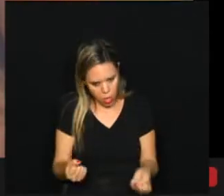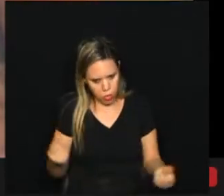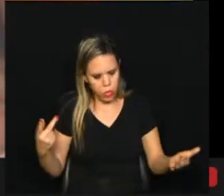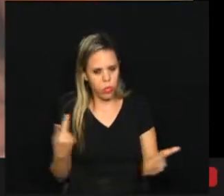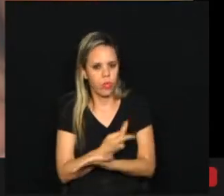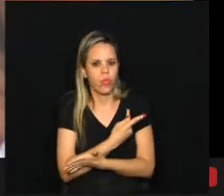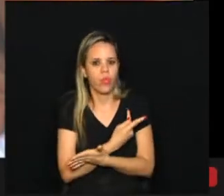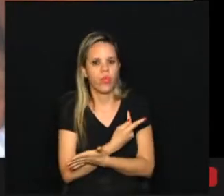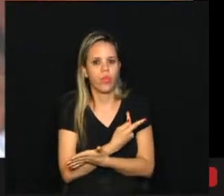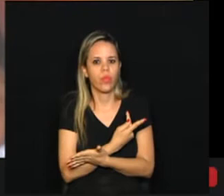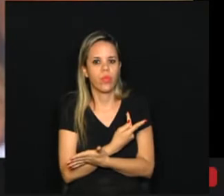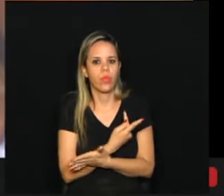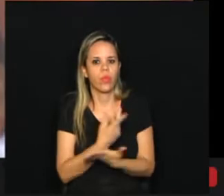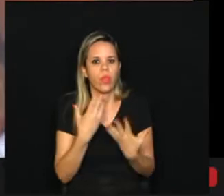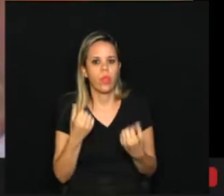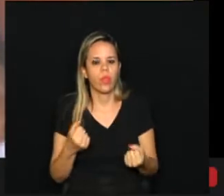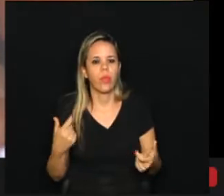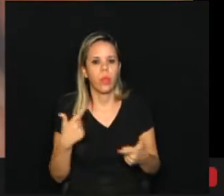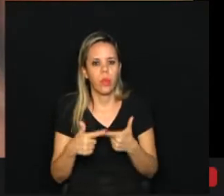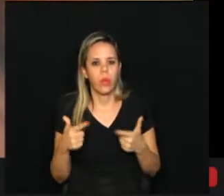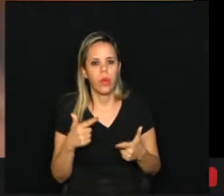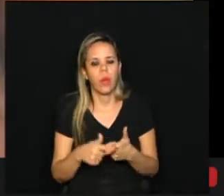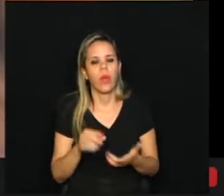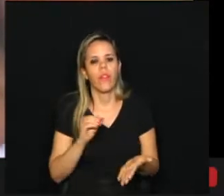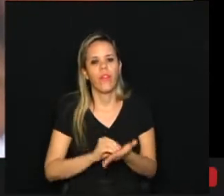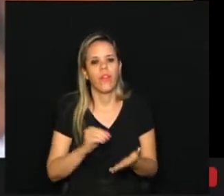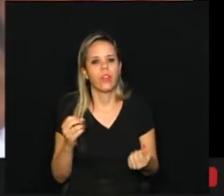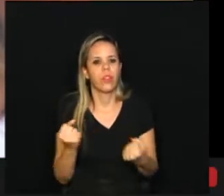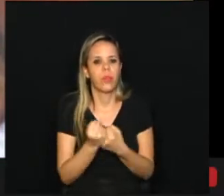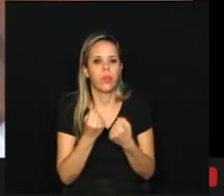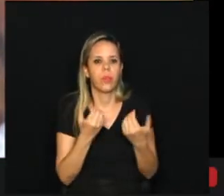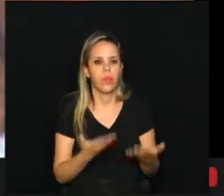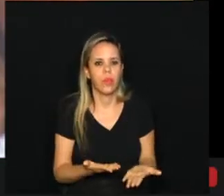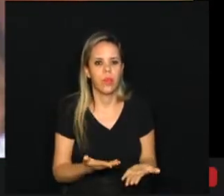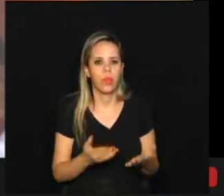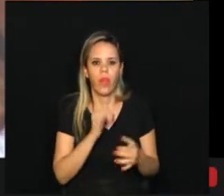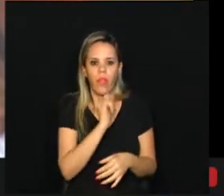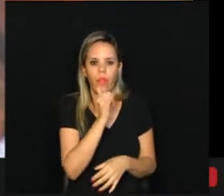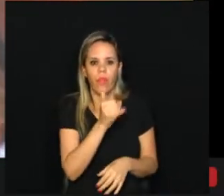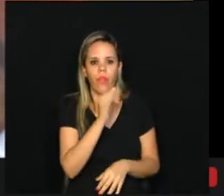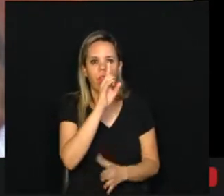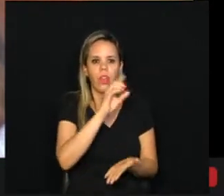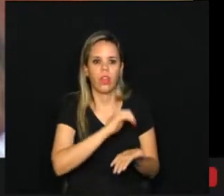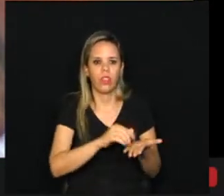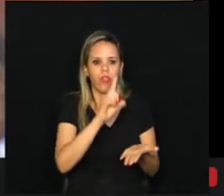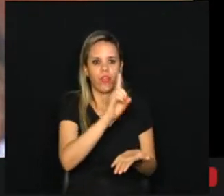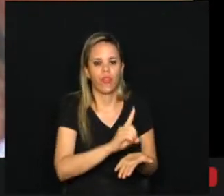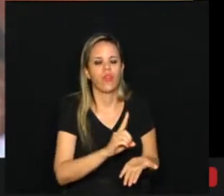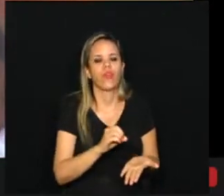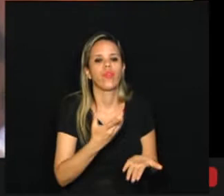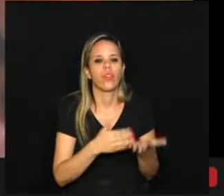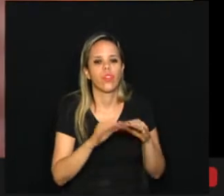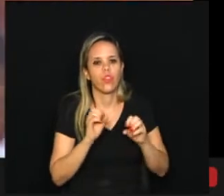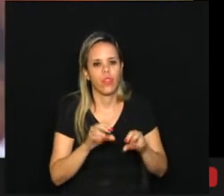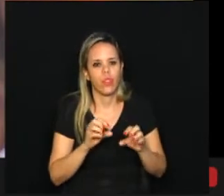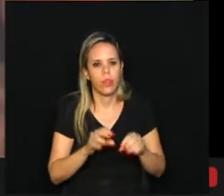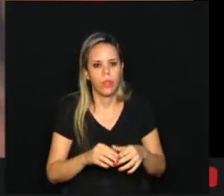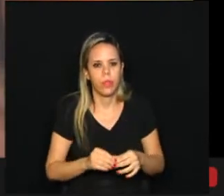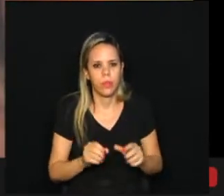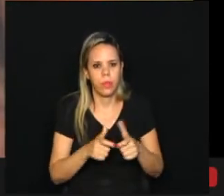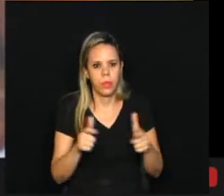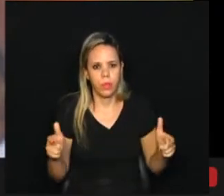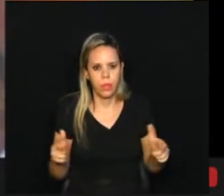erro. Da falta de acolhimento. Foi dito na diretoria do ensino que ficou